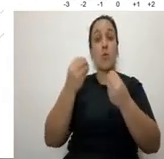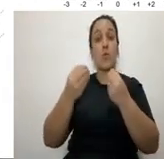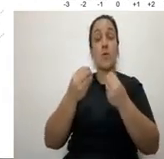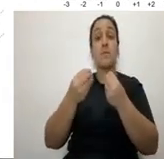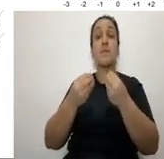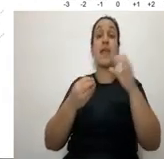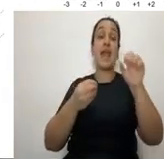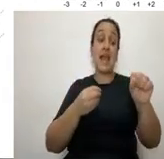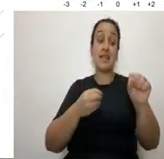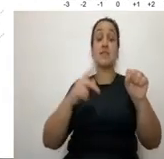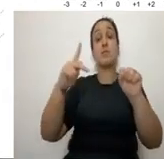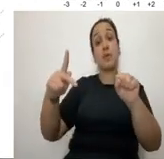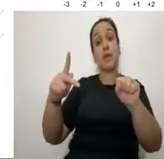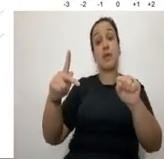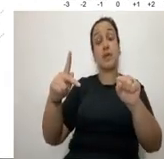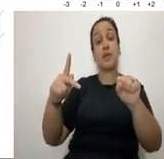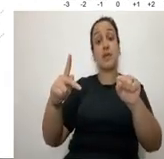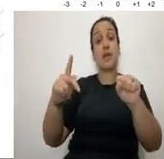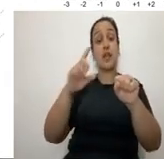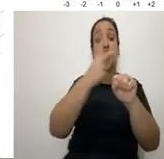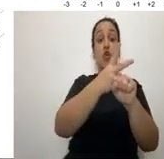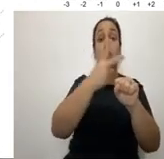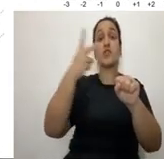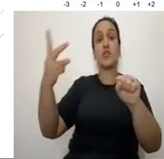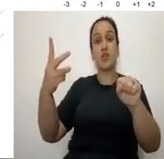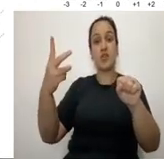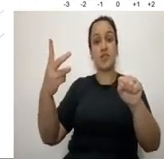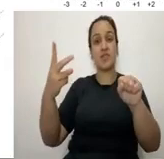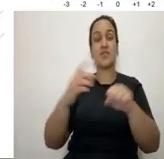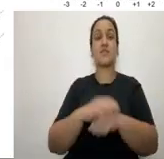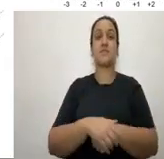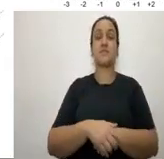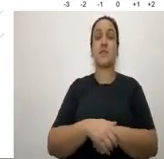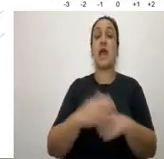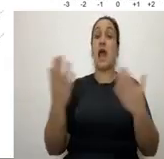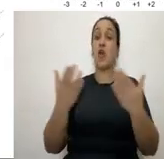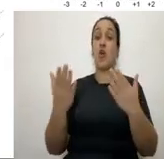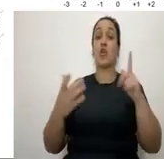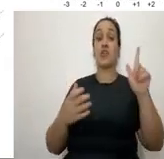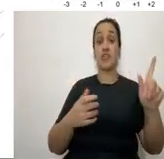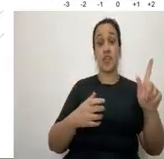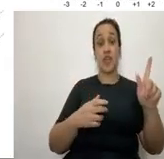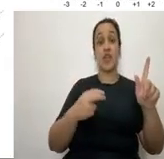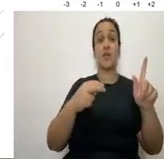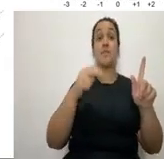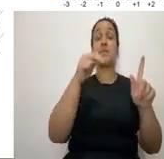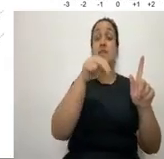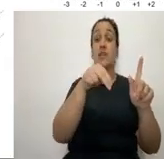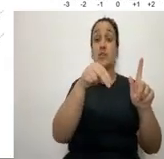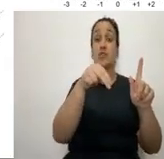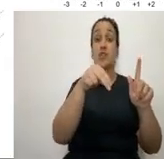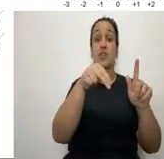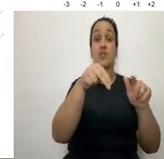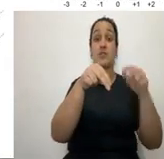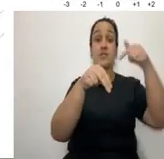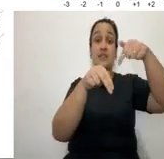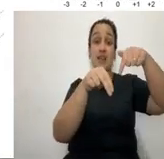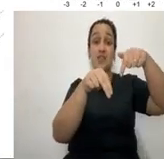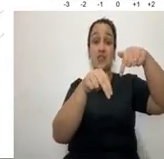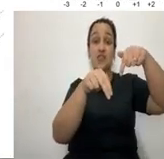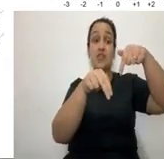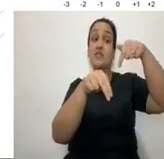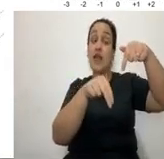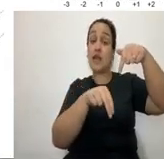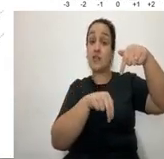2p2, que são o subnível S e P, cada um com 2 elétrons. Tranquilo? Então, vamos para o nitrogênio, né?